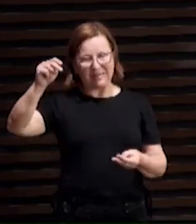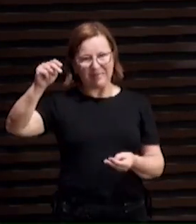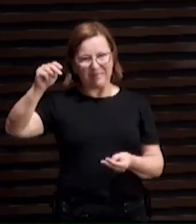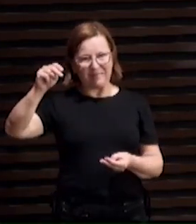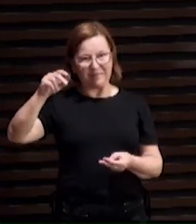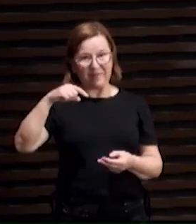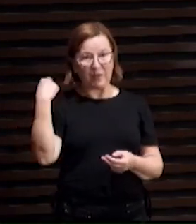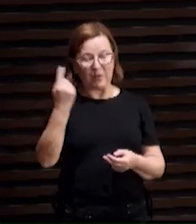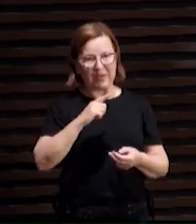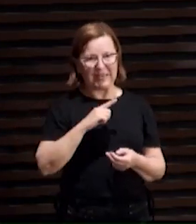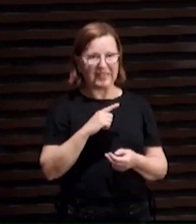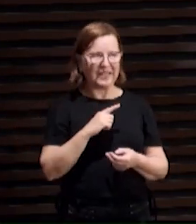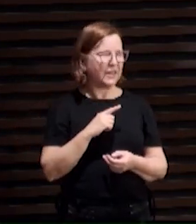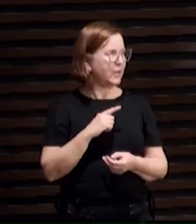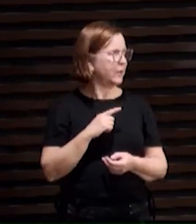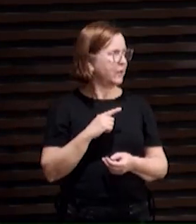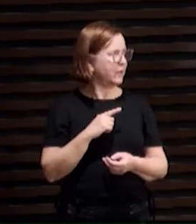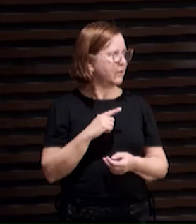nós temos umas